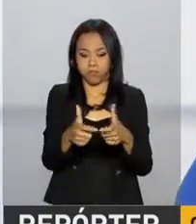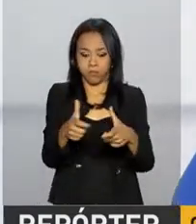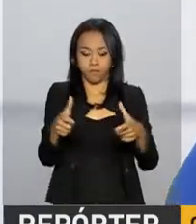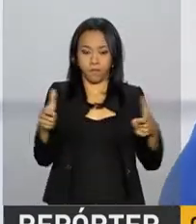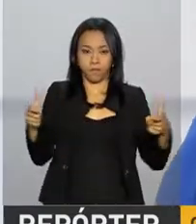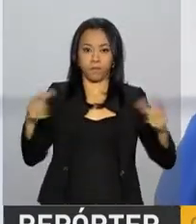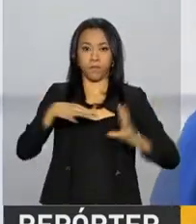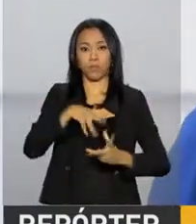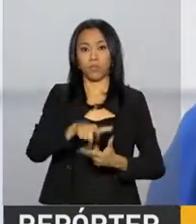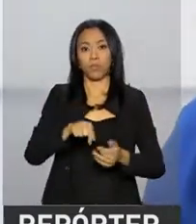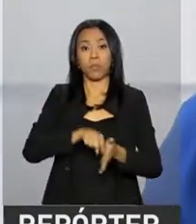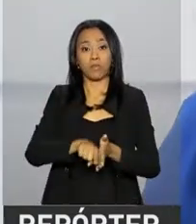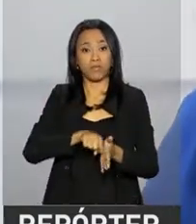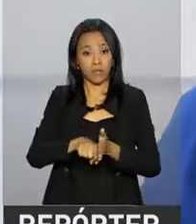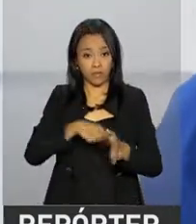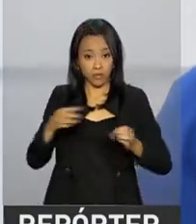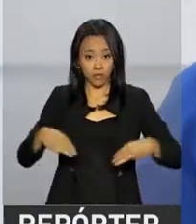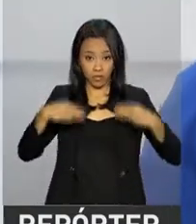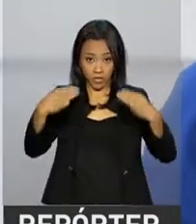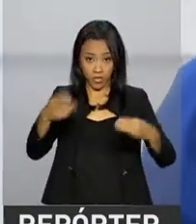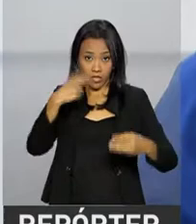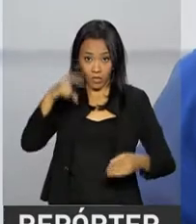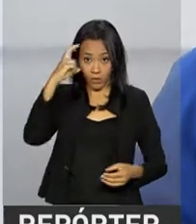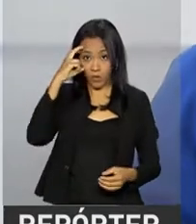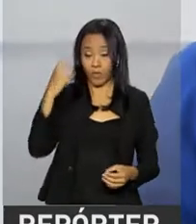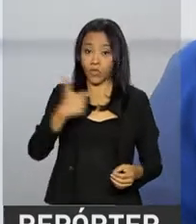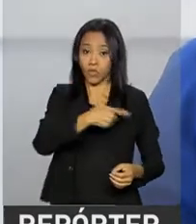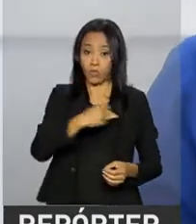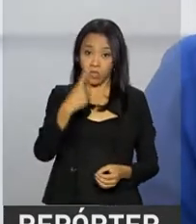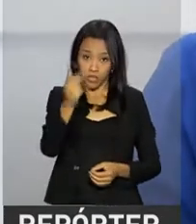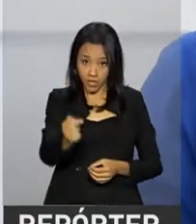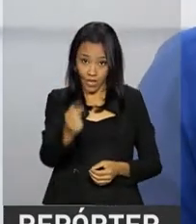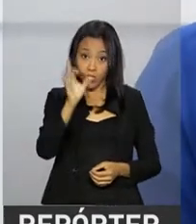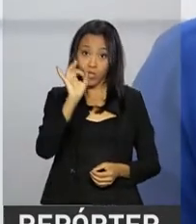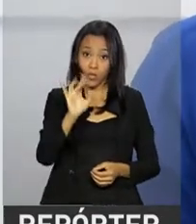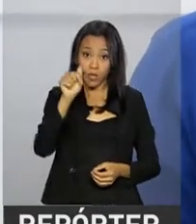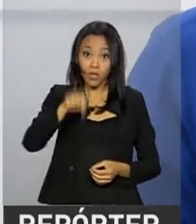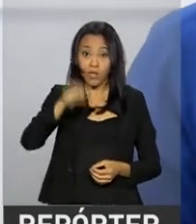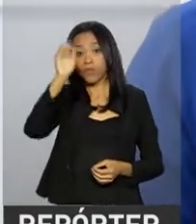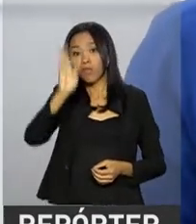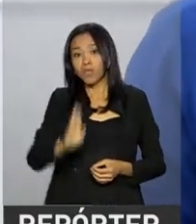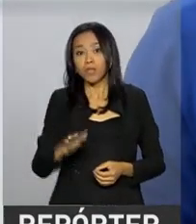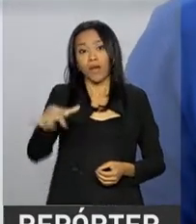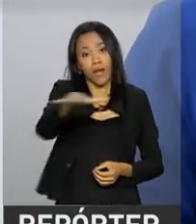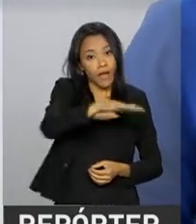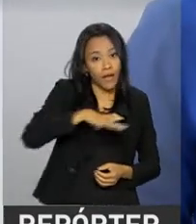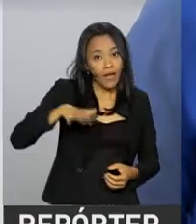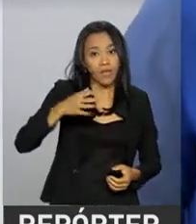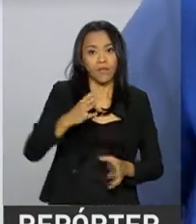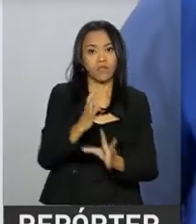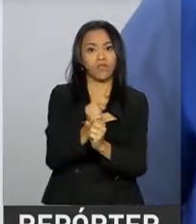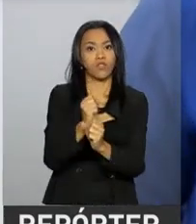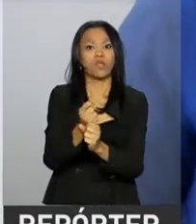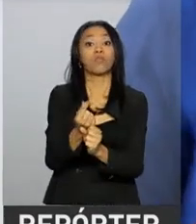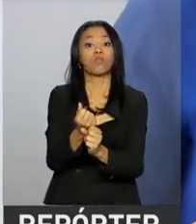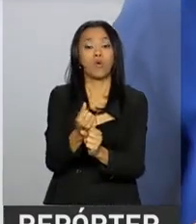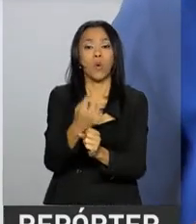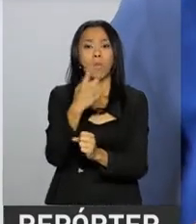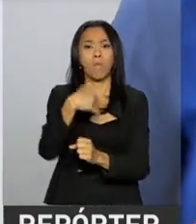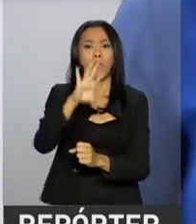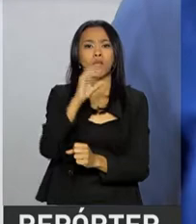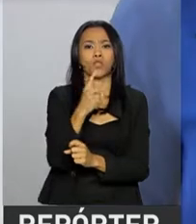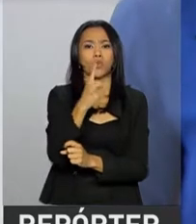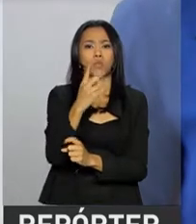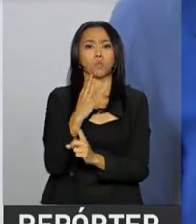pesquisa do ministério da cultura em 2017 só aqui no brasil o setor faturou mais de 1 bilhão de reais